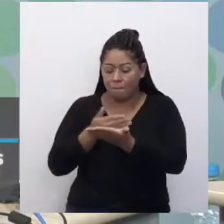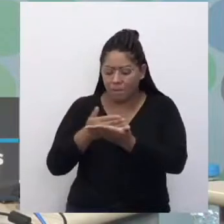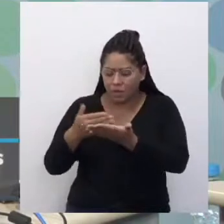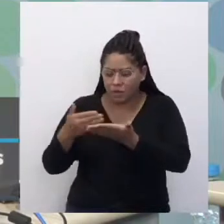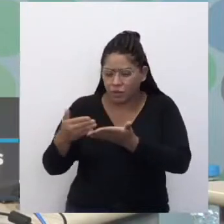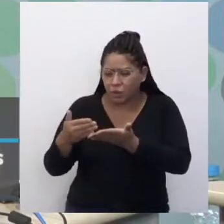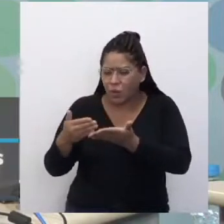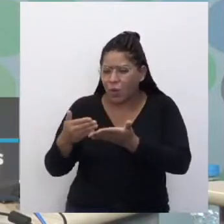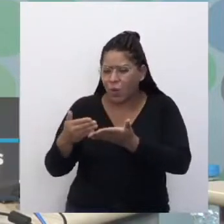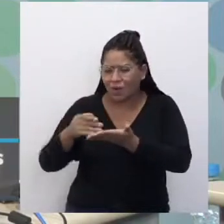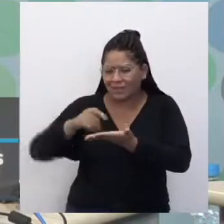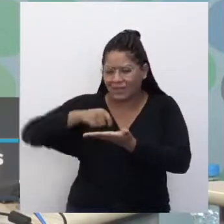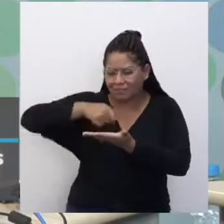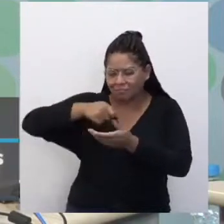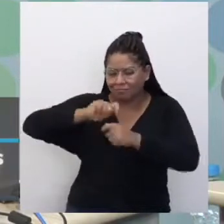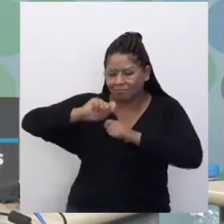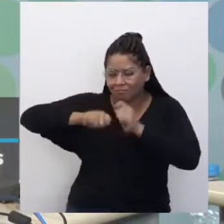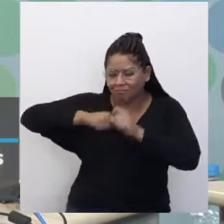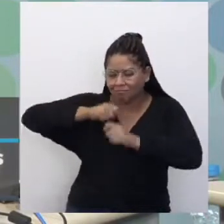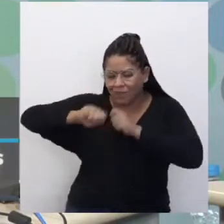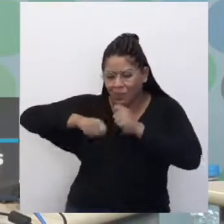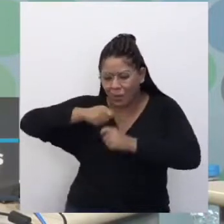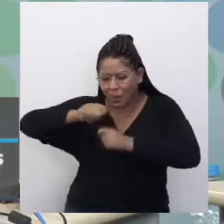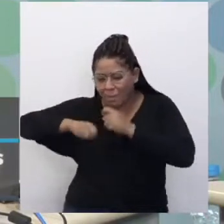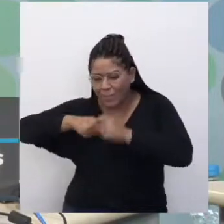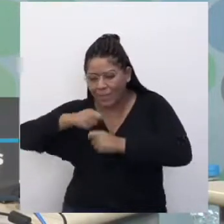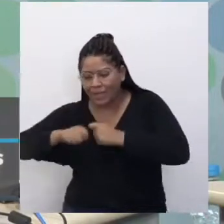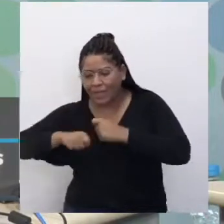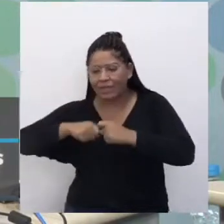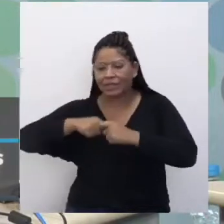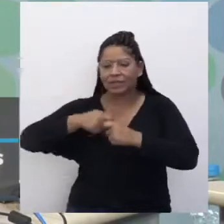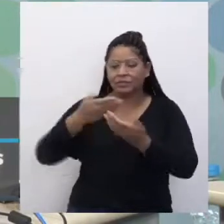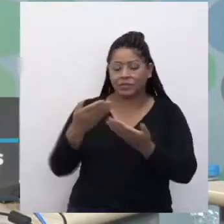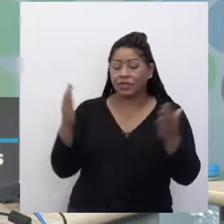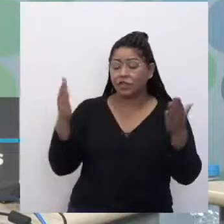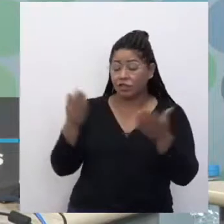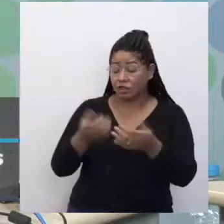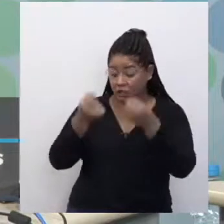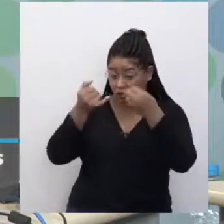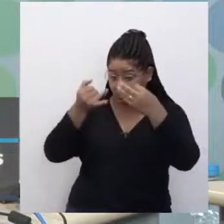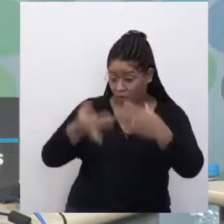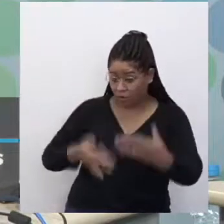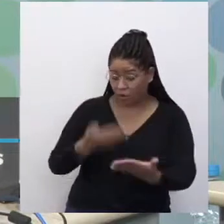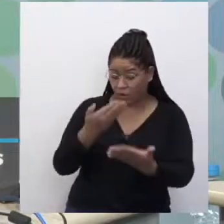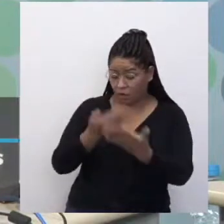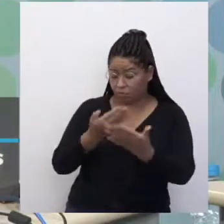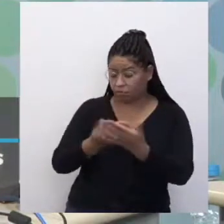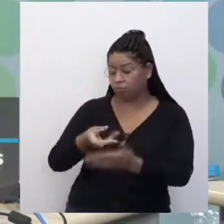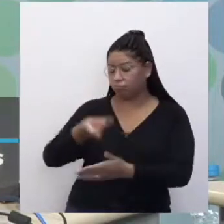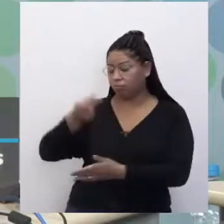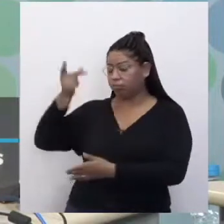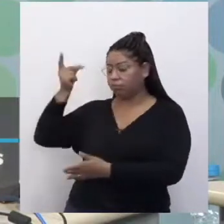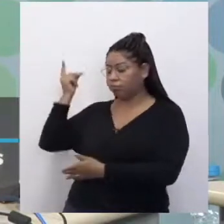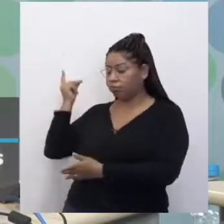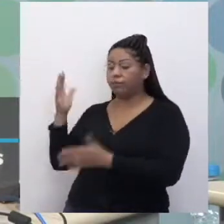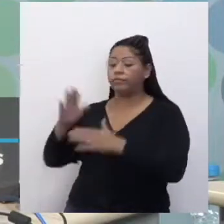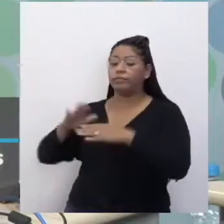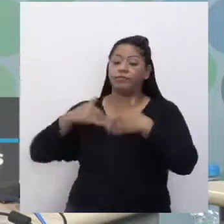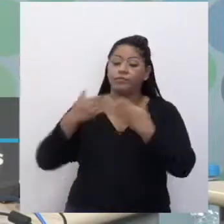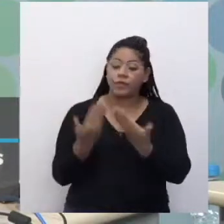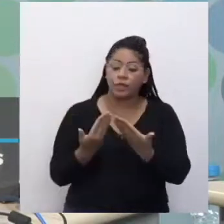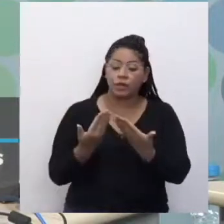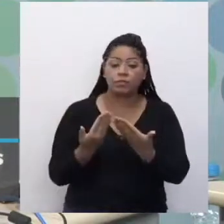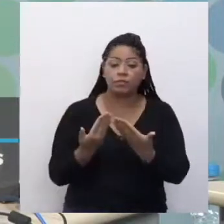renascimento comercial e urbano, que nós já tratamos em aulas anteriores, acabou que houveram aí a necessidade